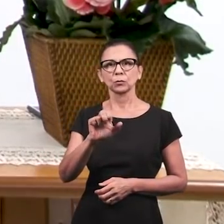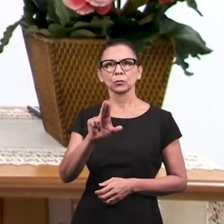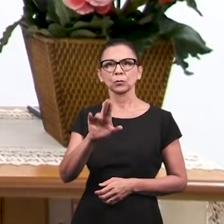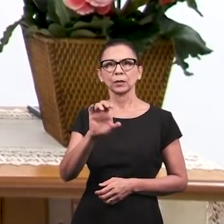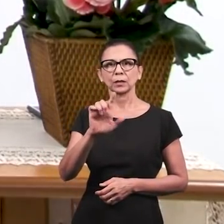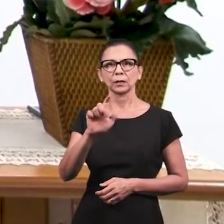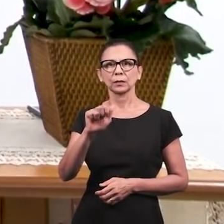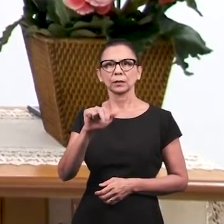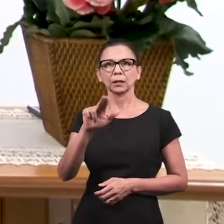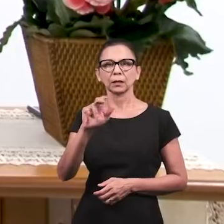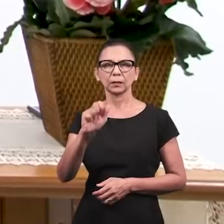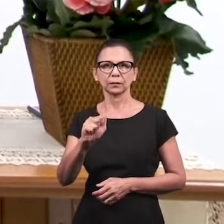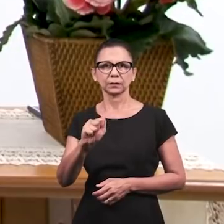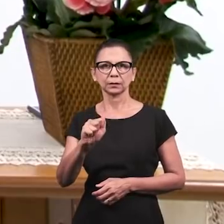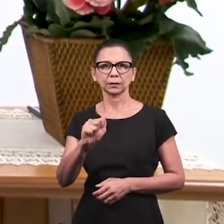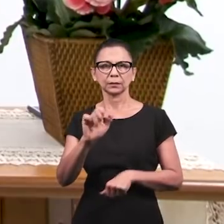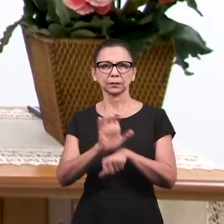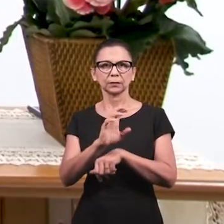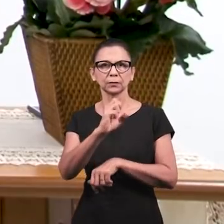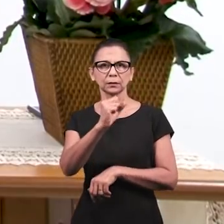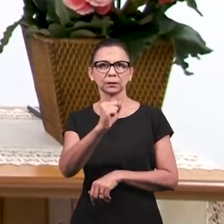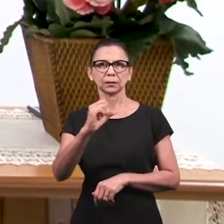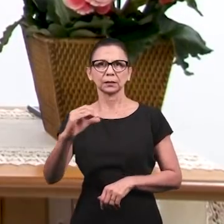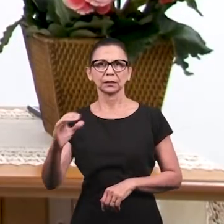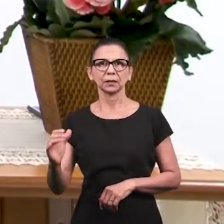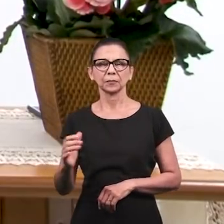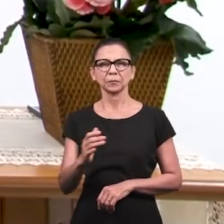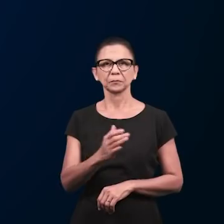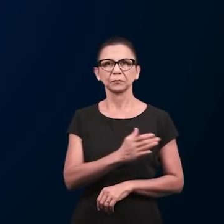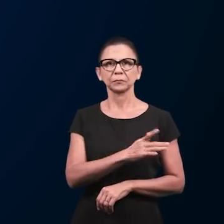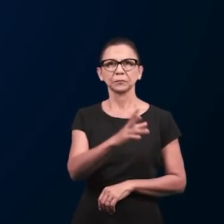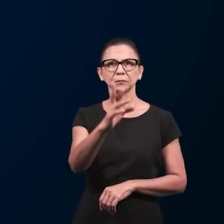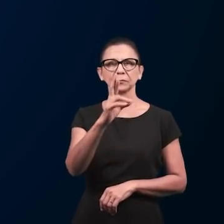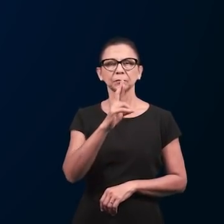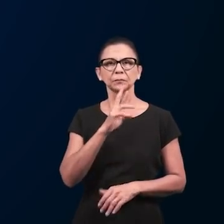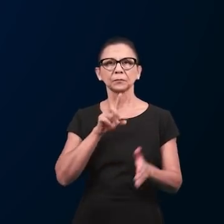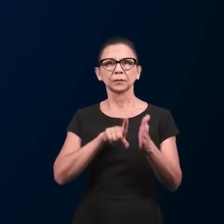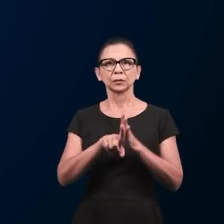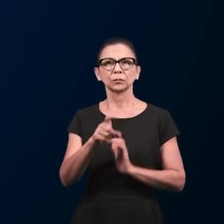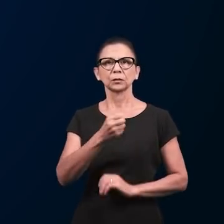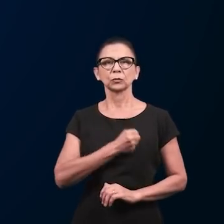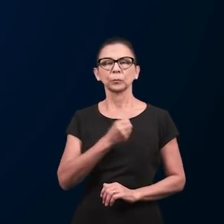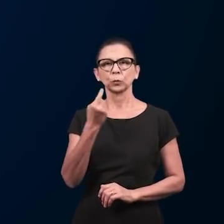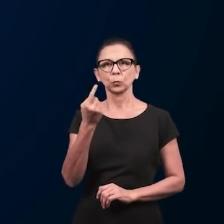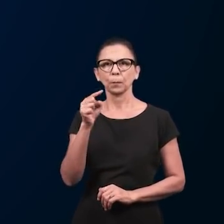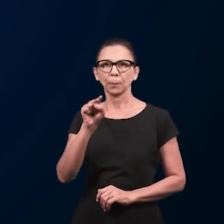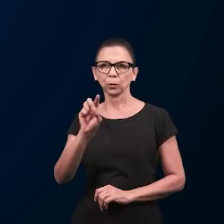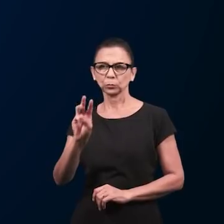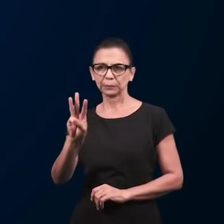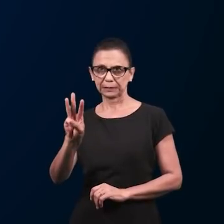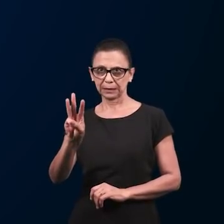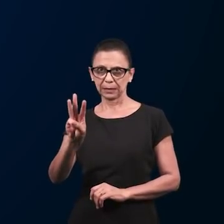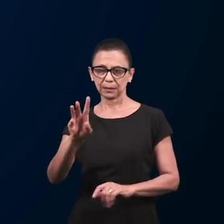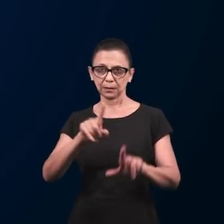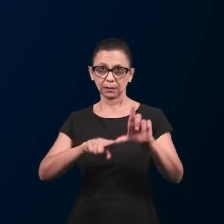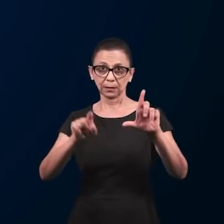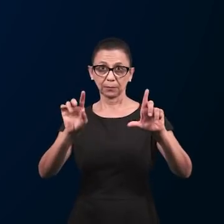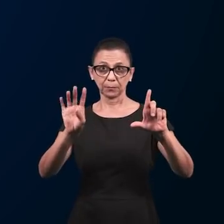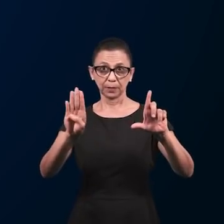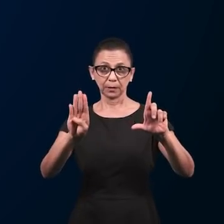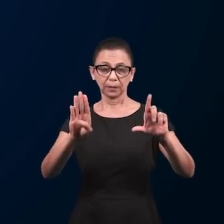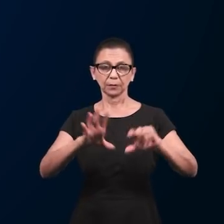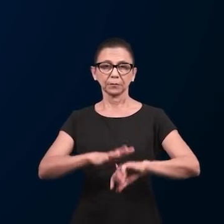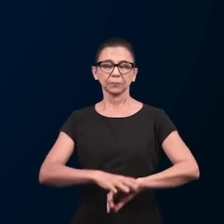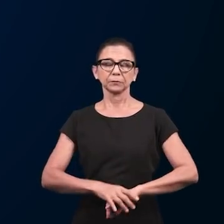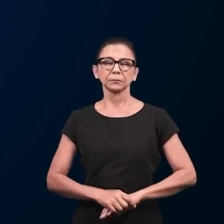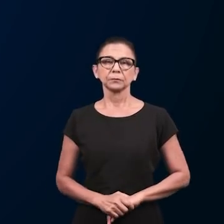Suelana Ferreira, de São José, Santa Catarina. Vamos ouvir. Em resposta à pergunta 1.3, a questão